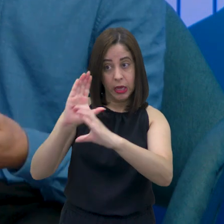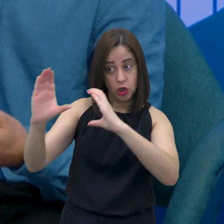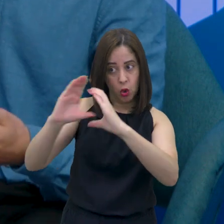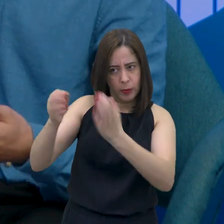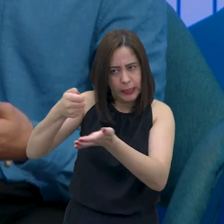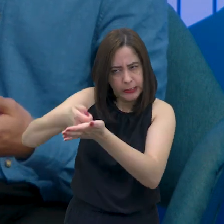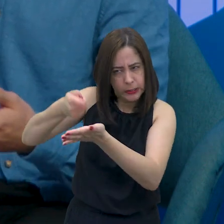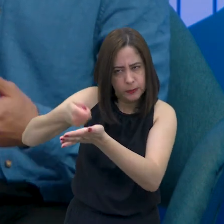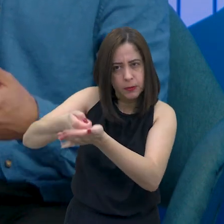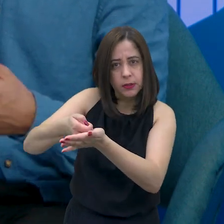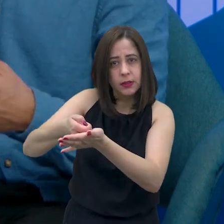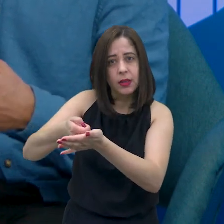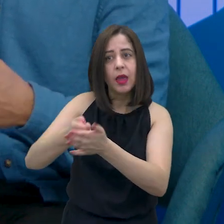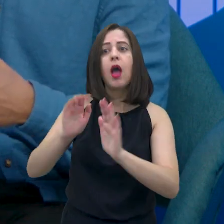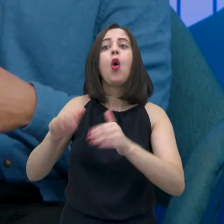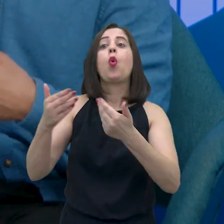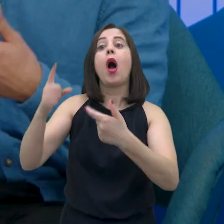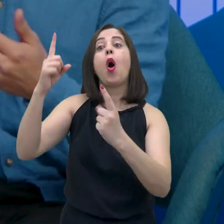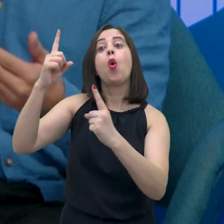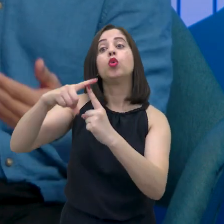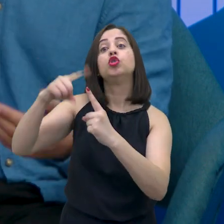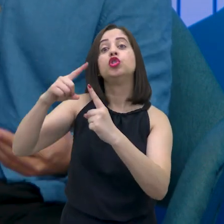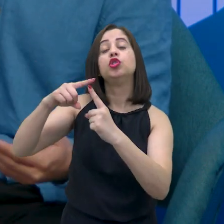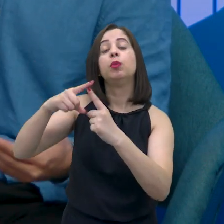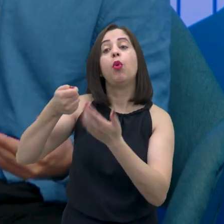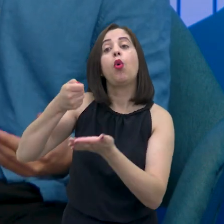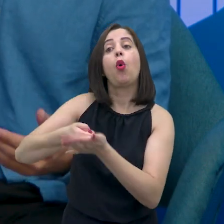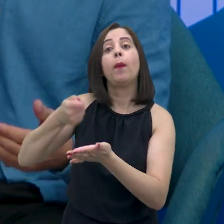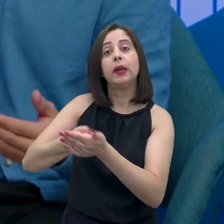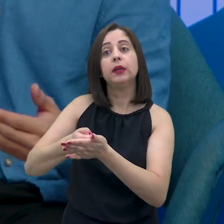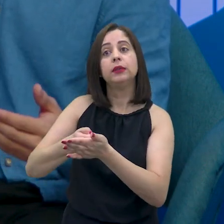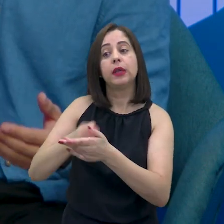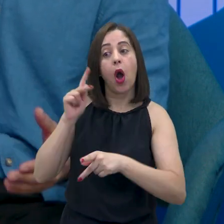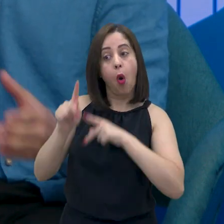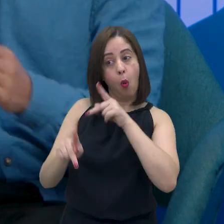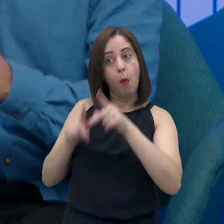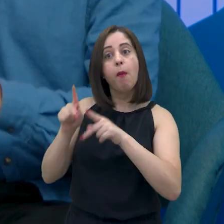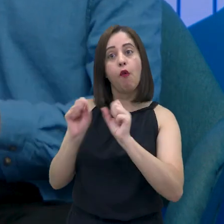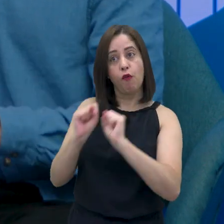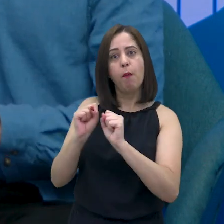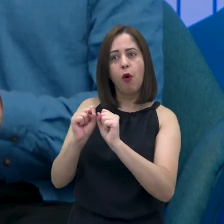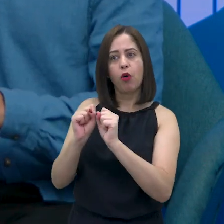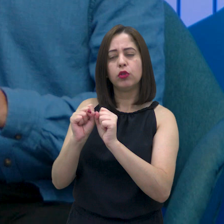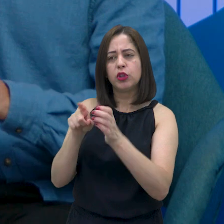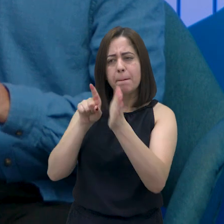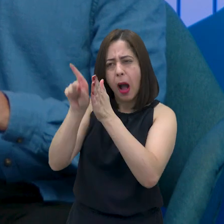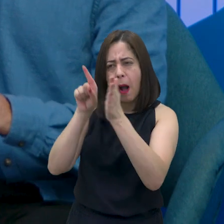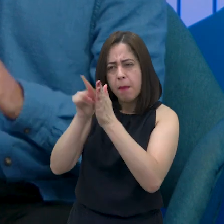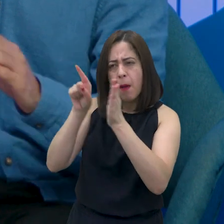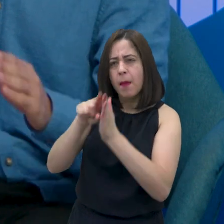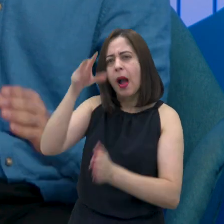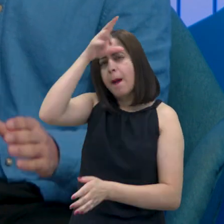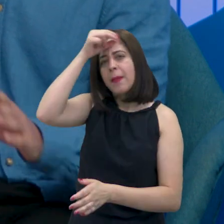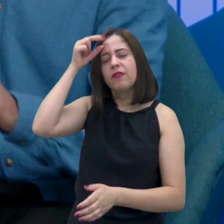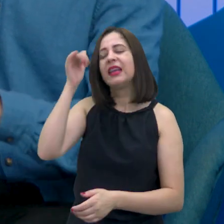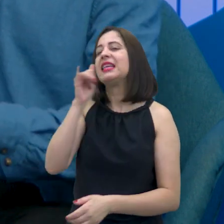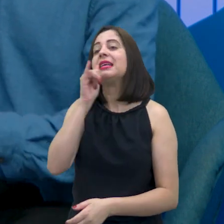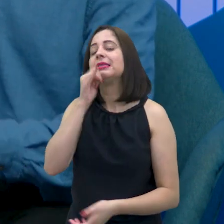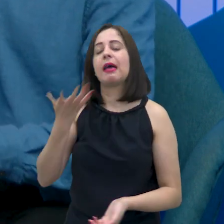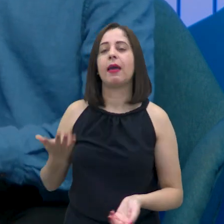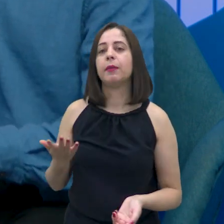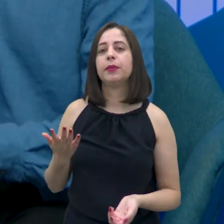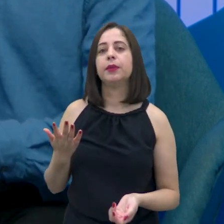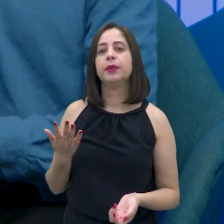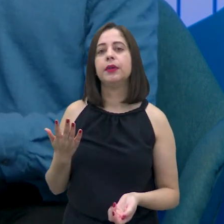ferramenta de cobrança. Quais tipos de cobrança a população pode fazer aos prefeitos e vereadores? Por exemplo,